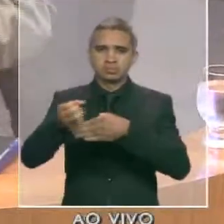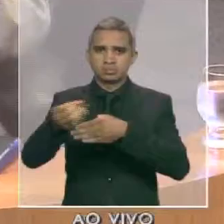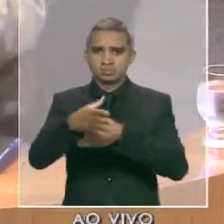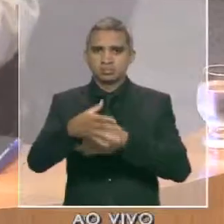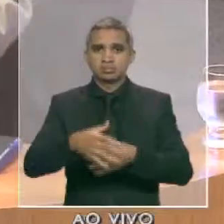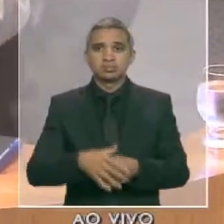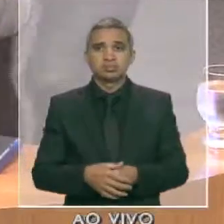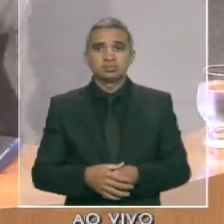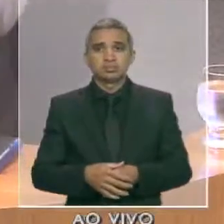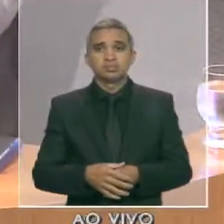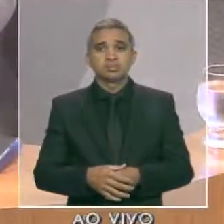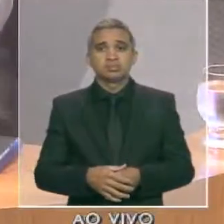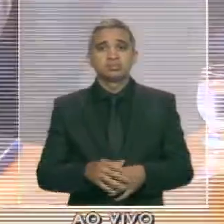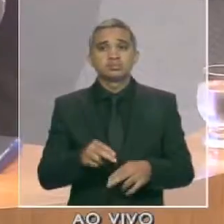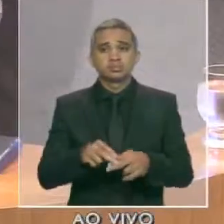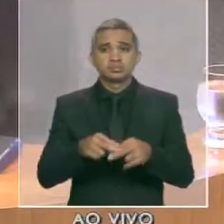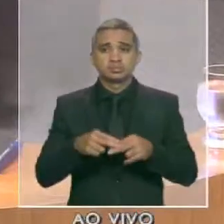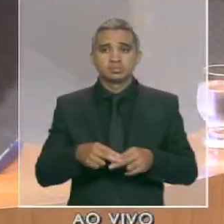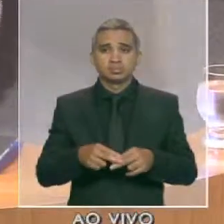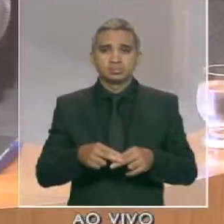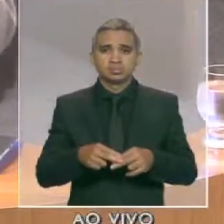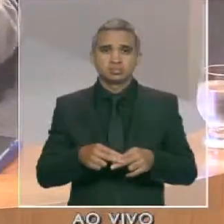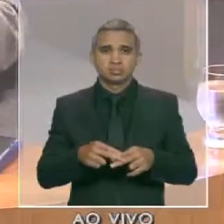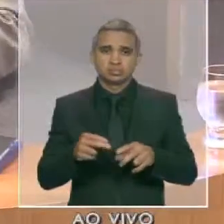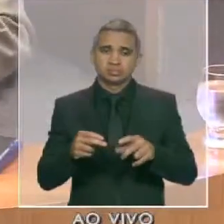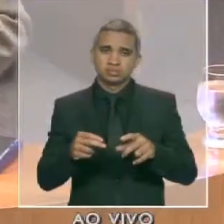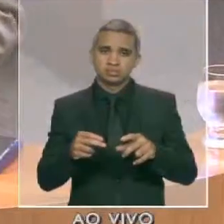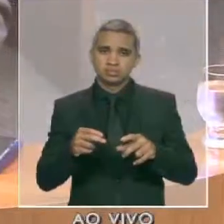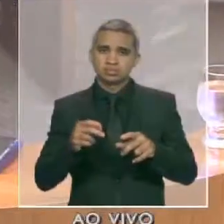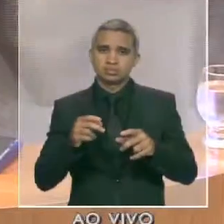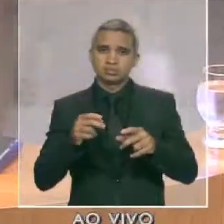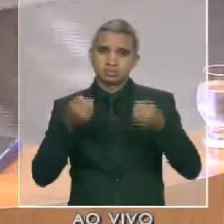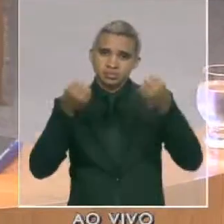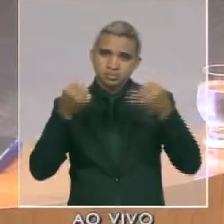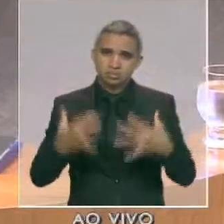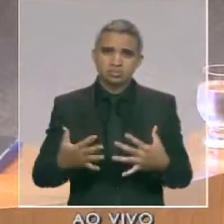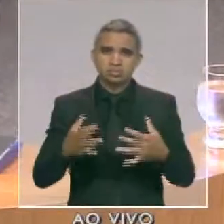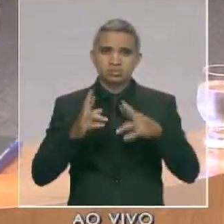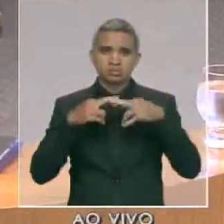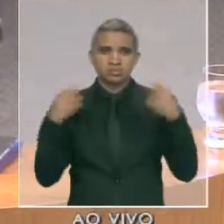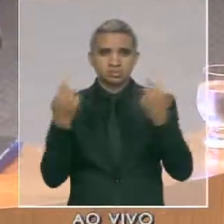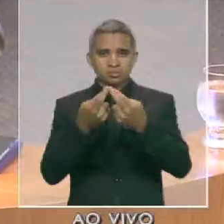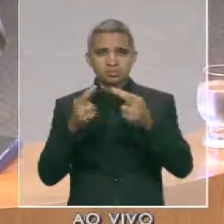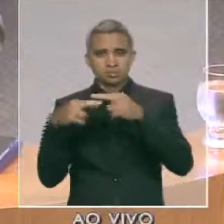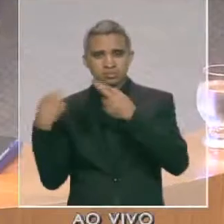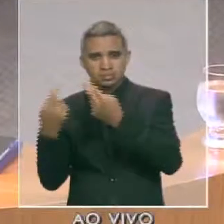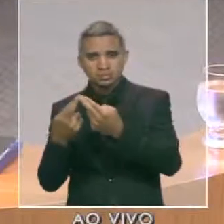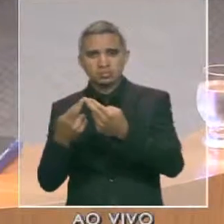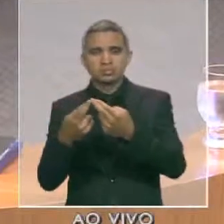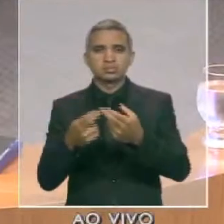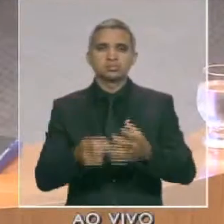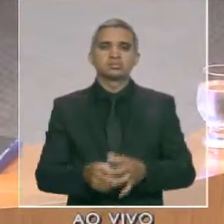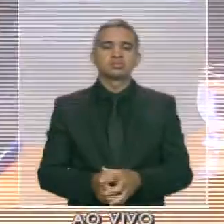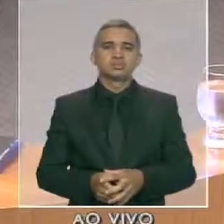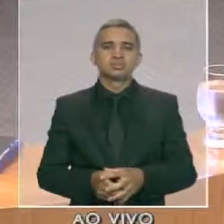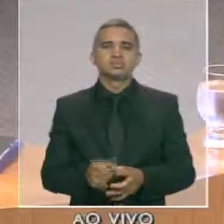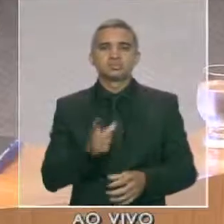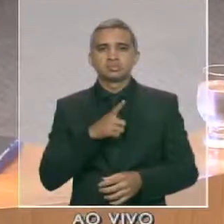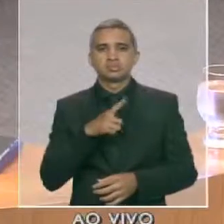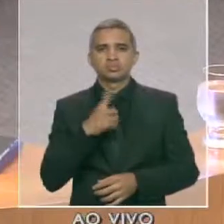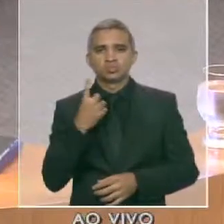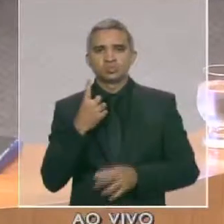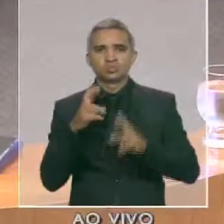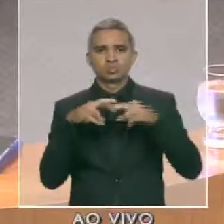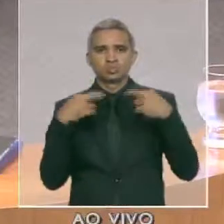fazer os apontamentos necessários, destacando estas reuniões, que uma que foi um